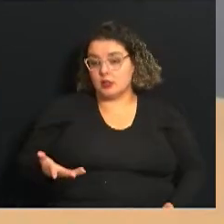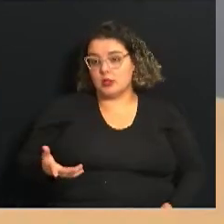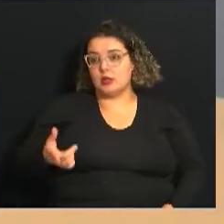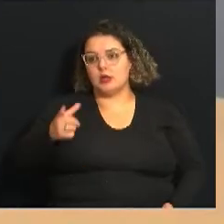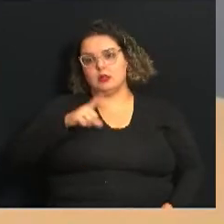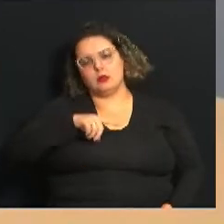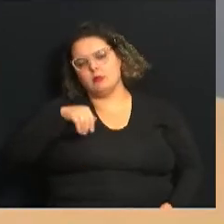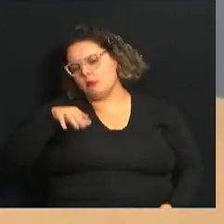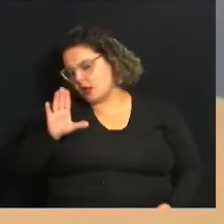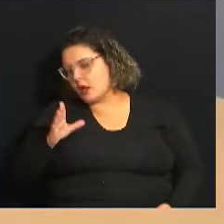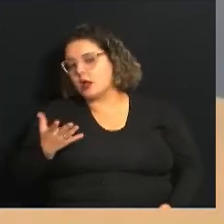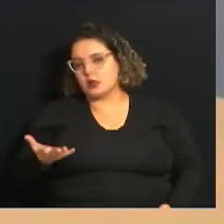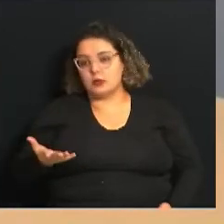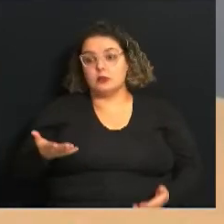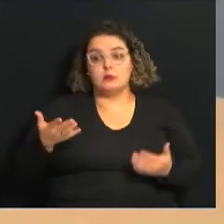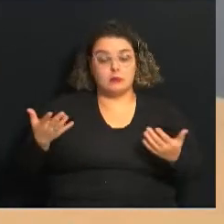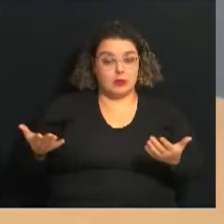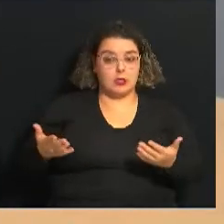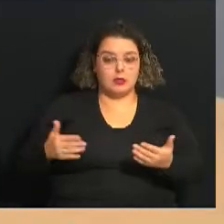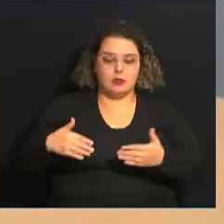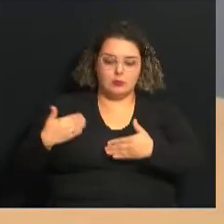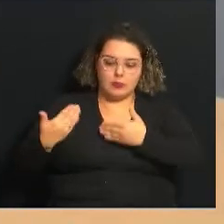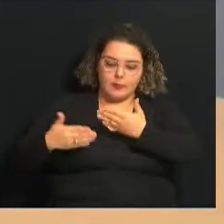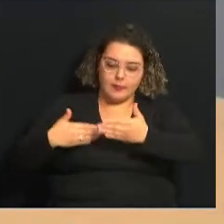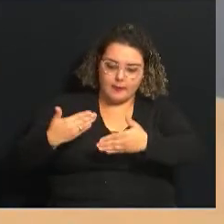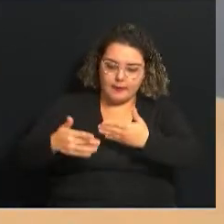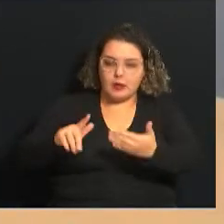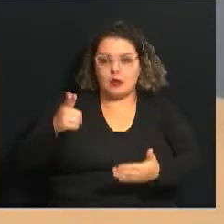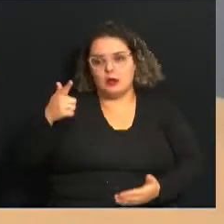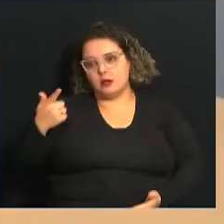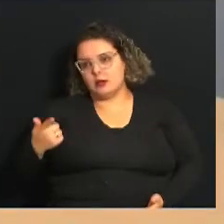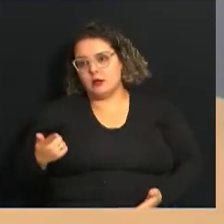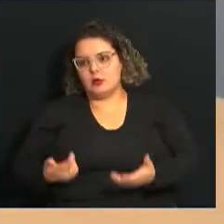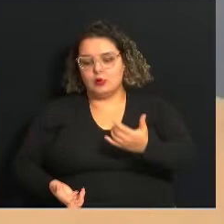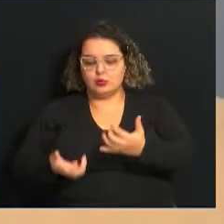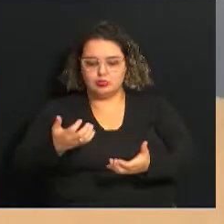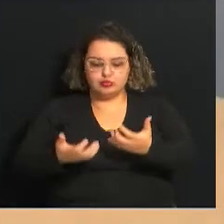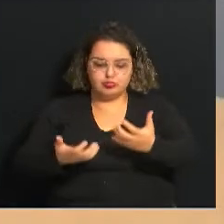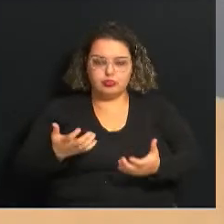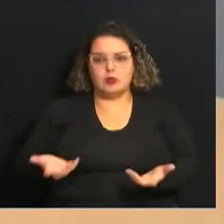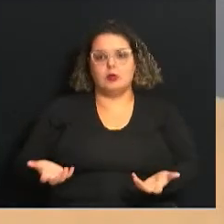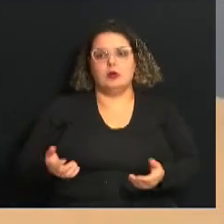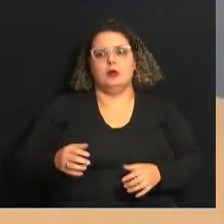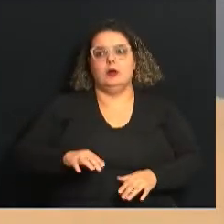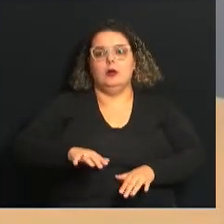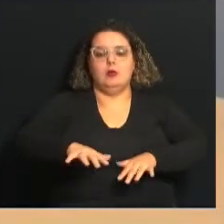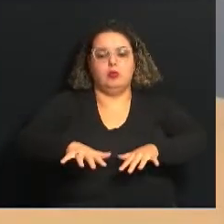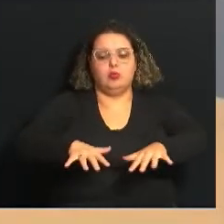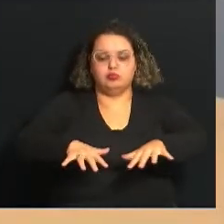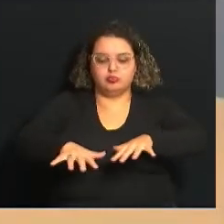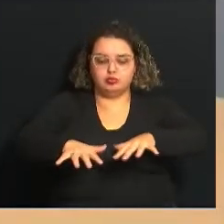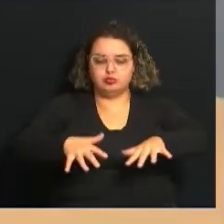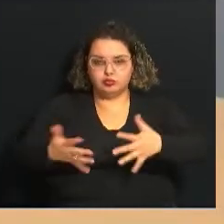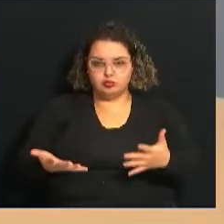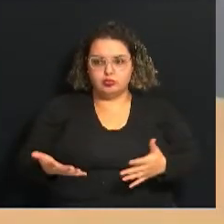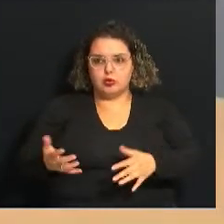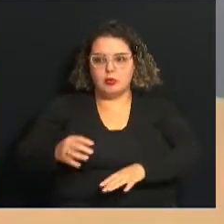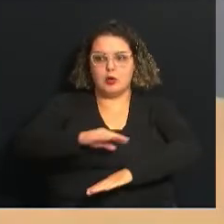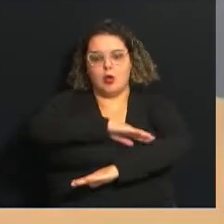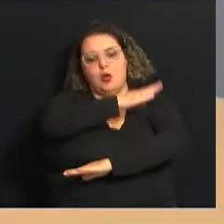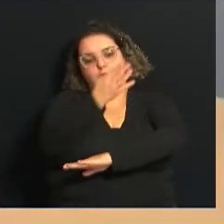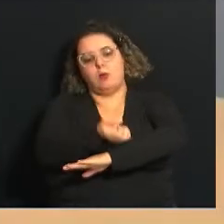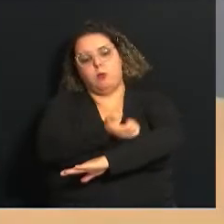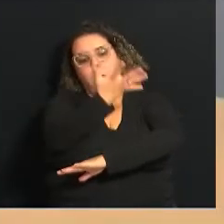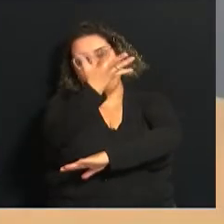mais, mas o passar do tempo geológico, a erosão, a sedimentação, a movimentação de placas tectônicas vai apagando